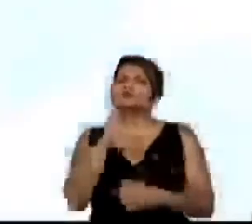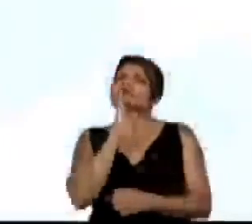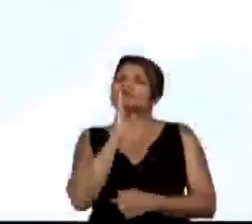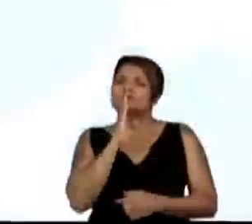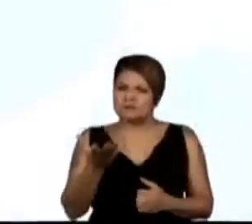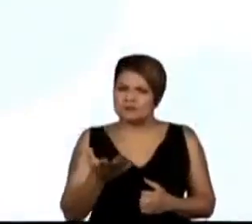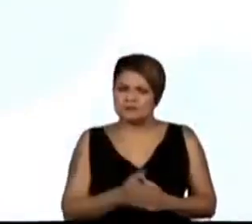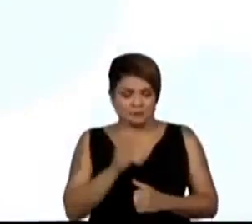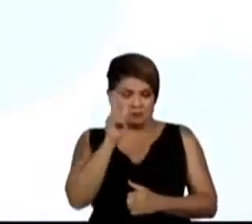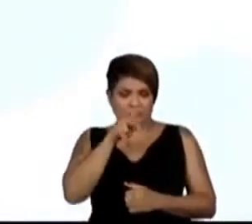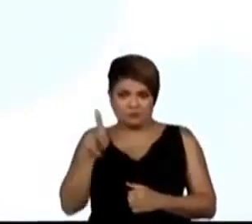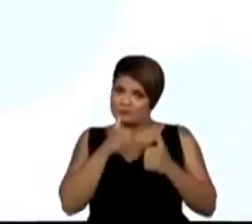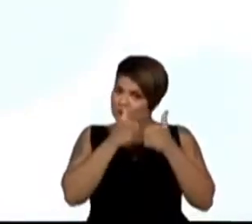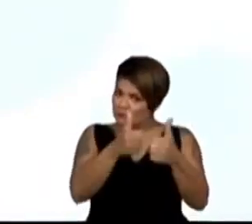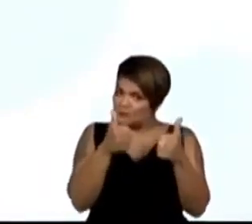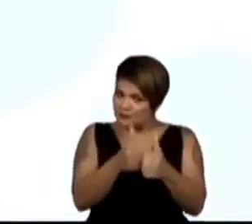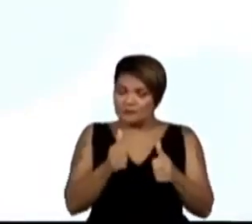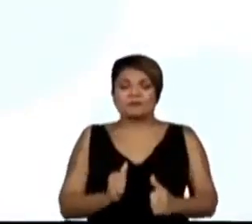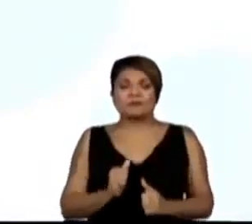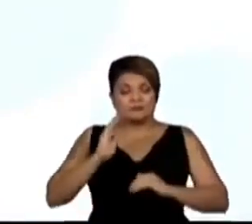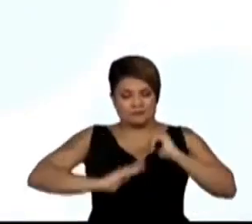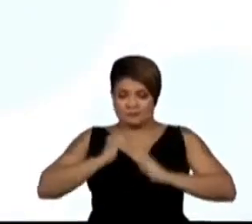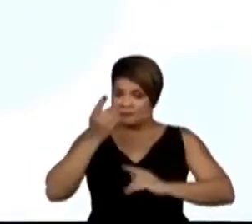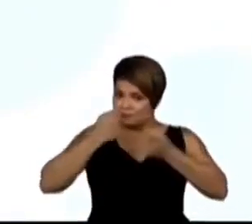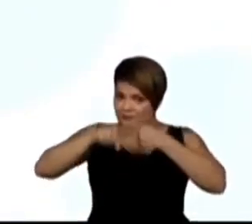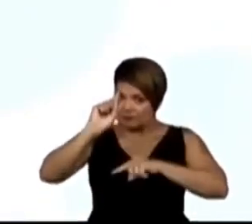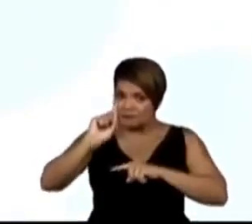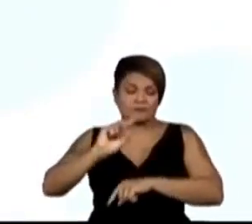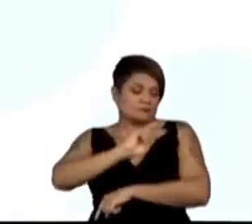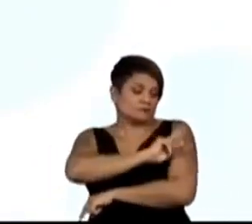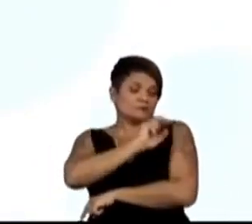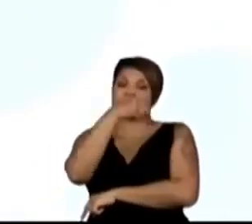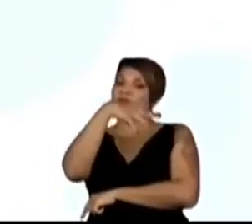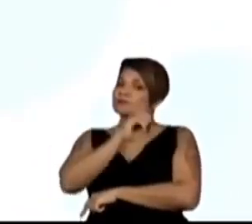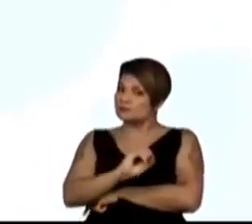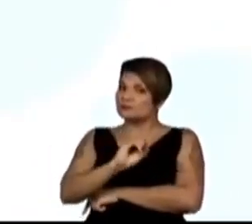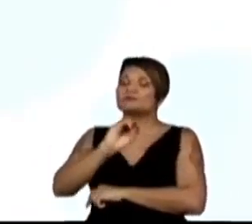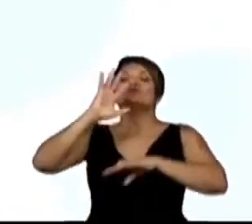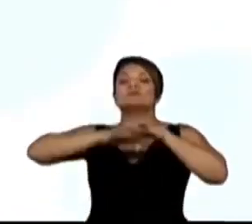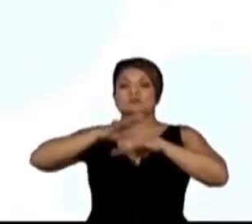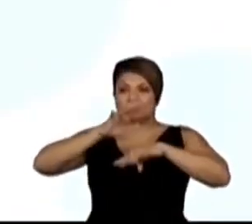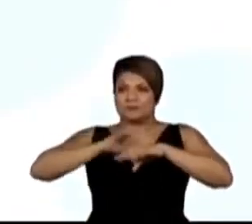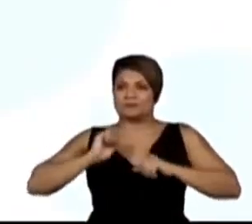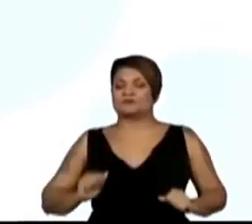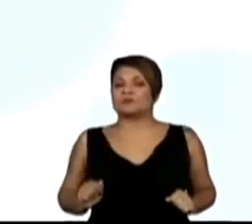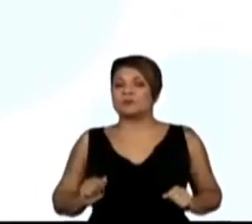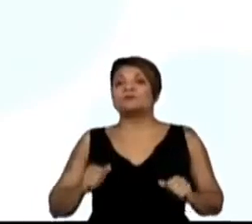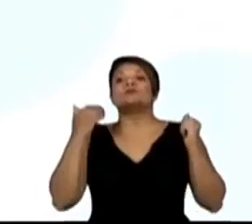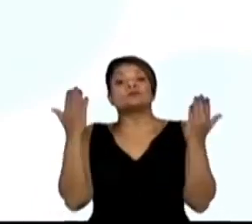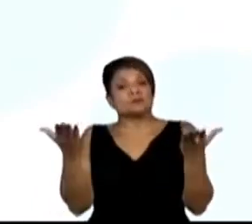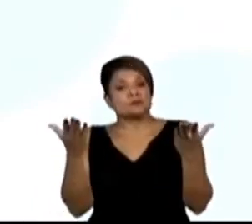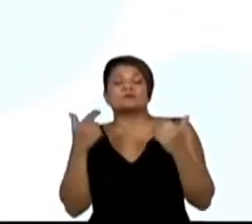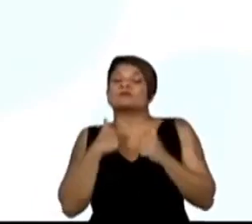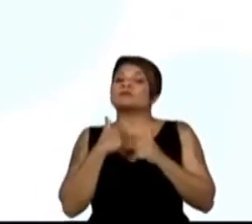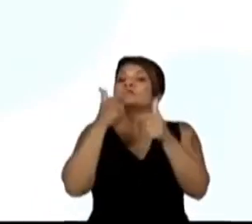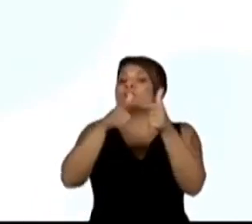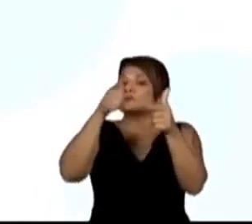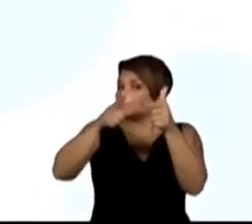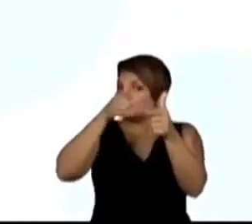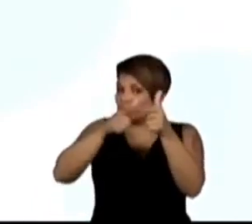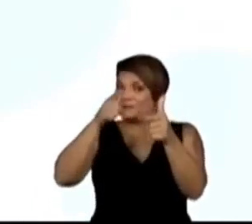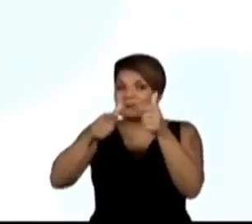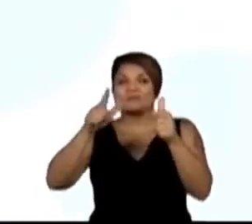que estão acompanhando e a habilidade que é do segundo ano de matemática? Então, é problemas envolvendo